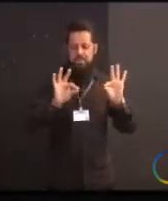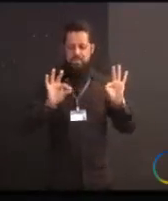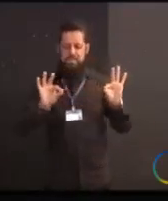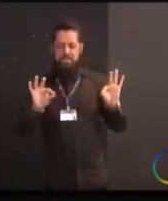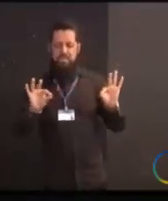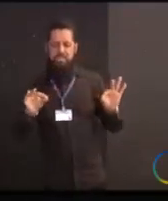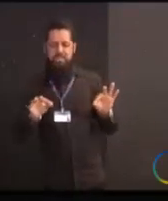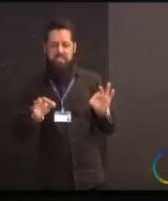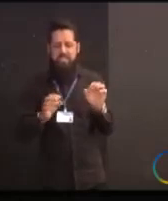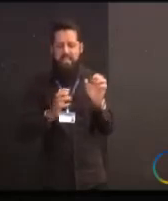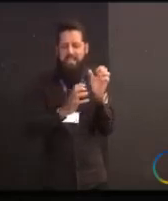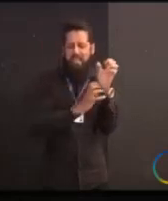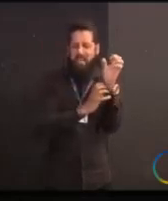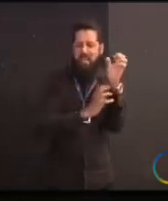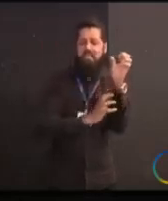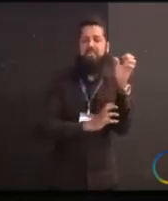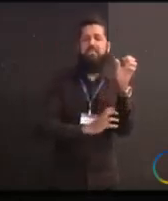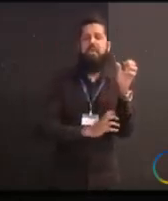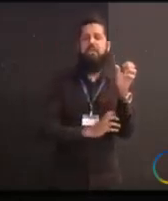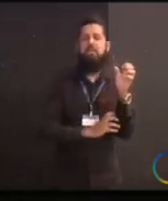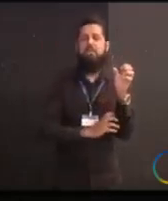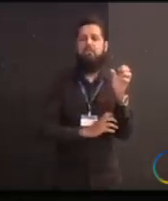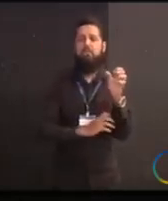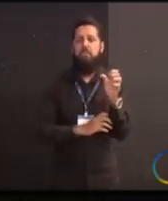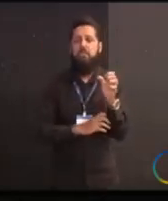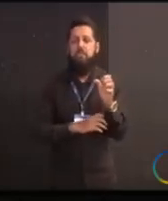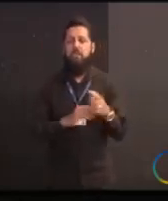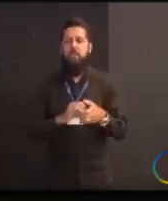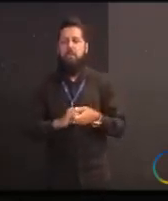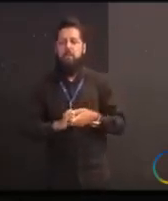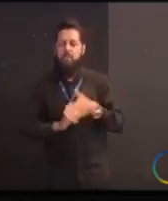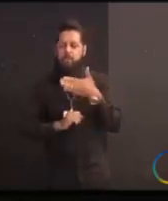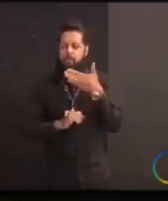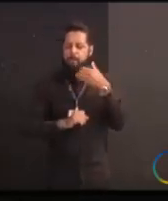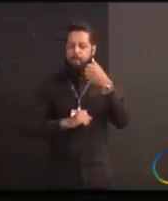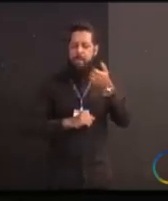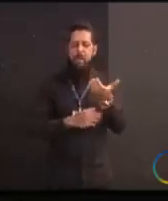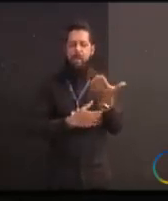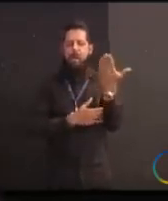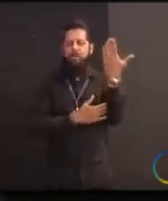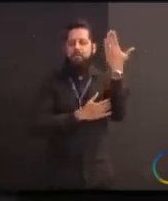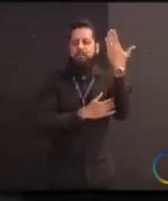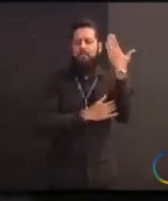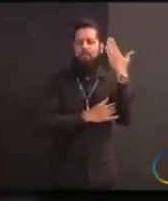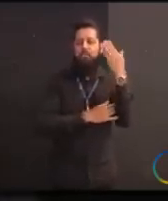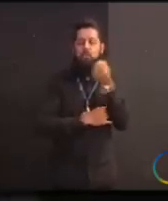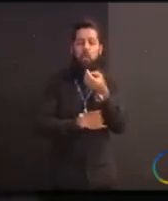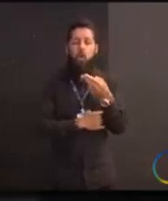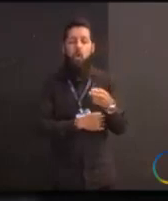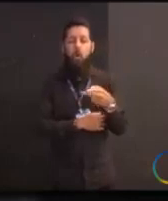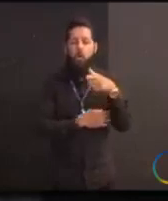ela para se transformar em alguém melhor que antes, em alguém talvez melhor que